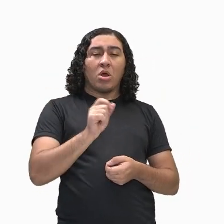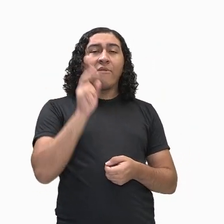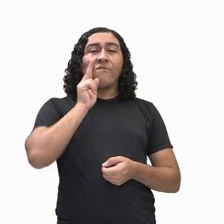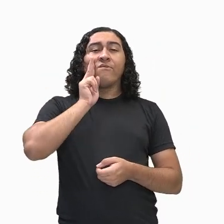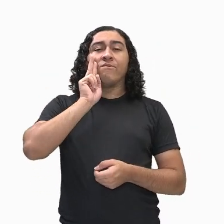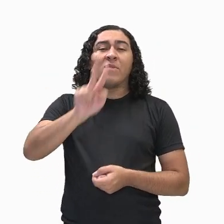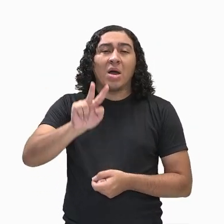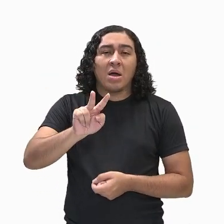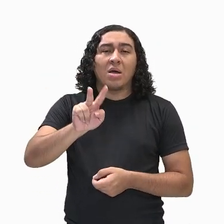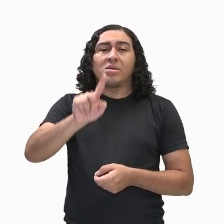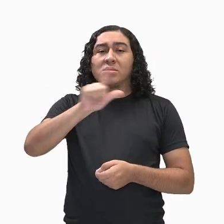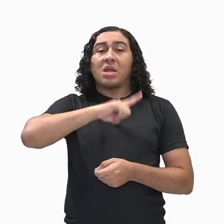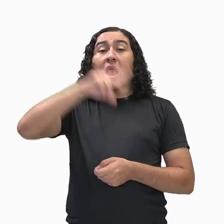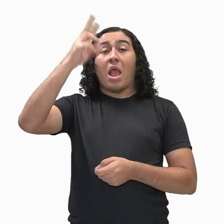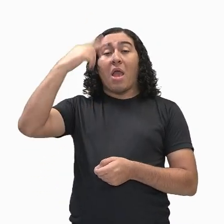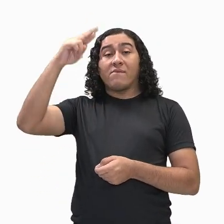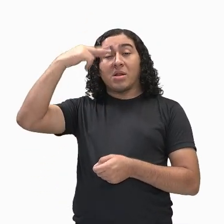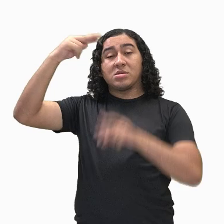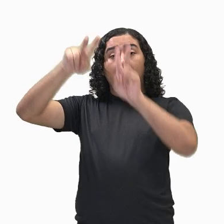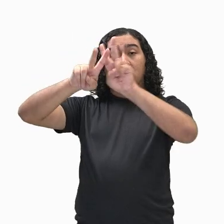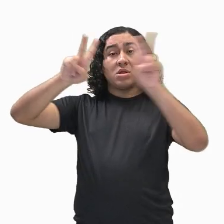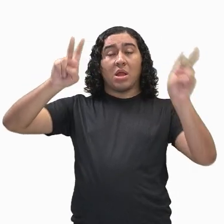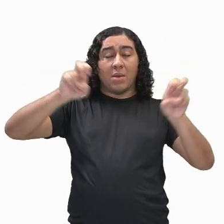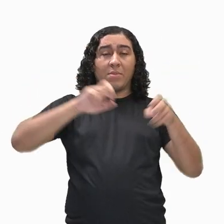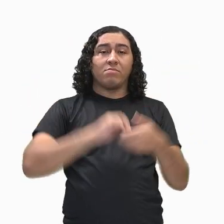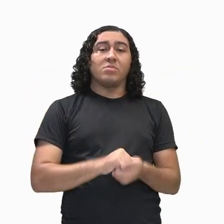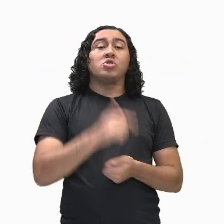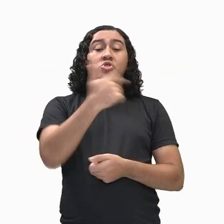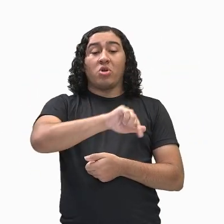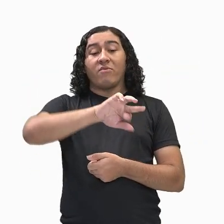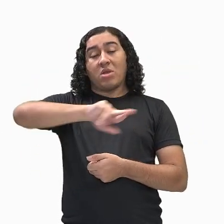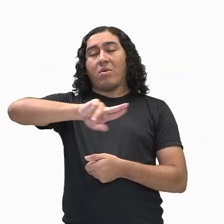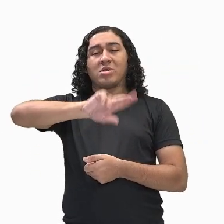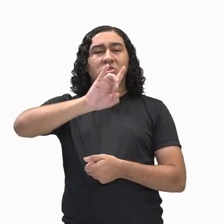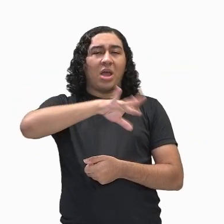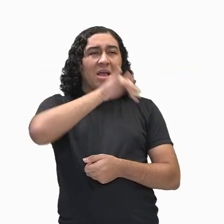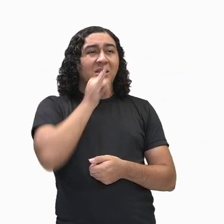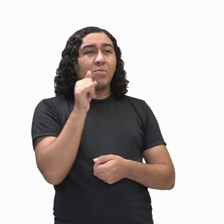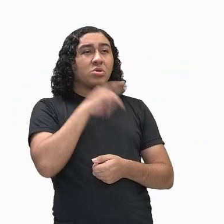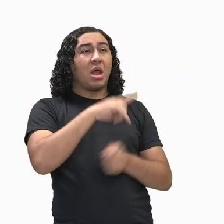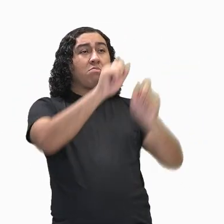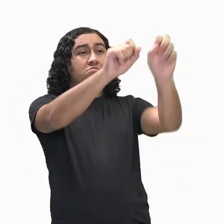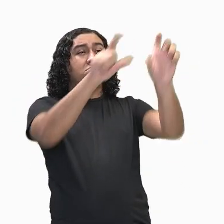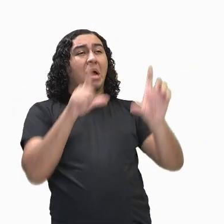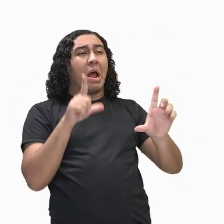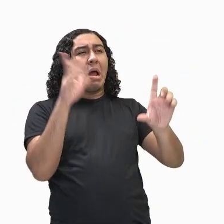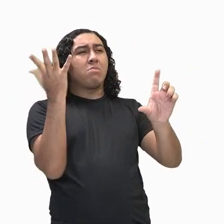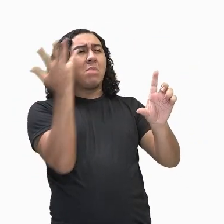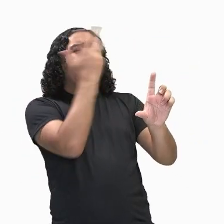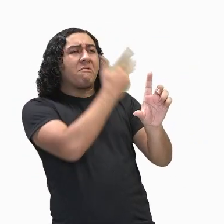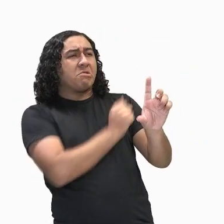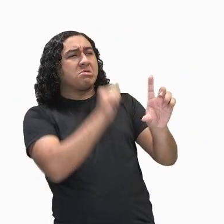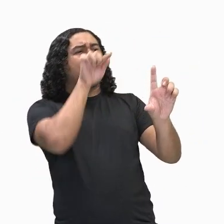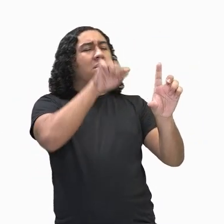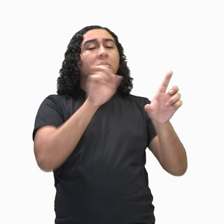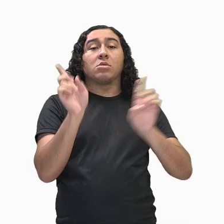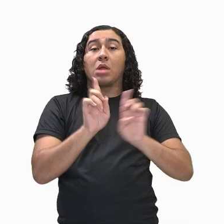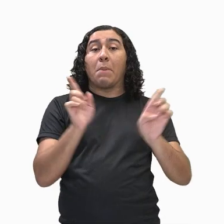reflexão acerca dessa obra de arte. Mais uma vez, não é a obra só para contemplação, é a gente pensar essa